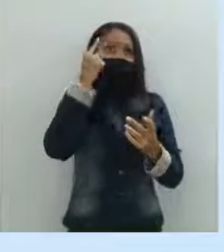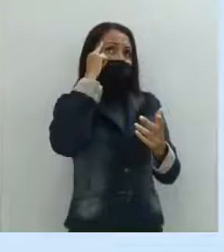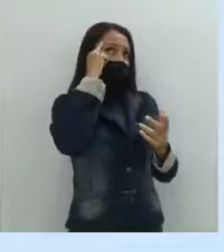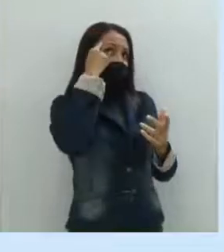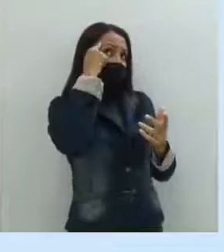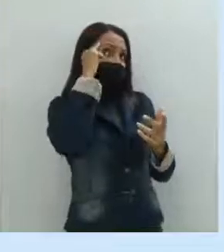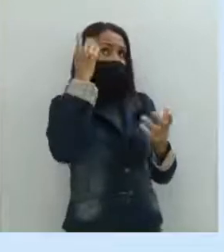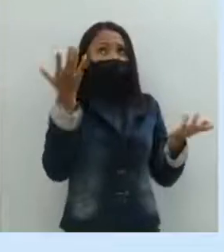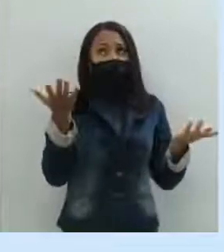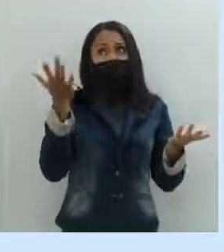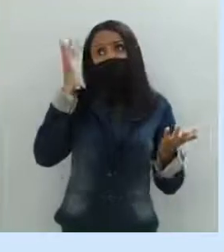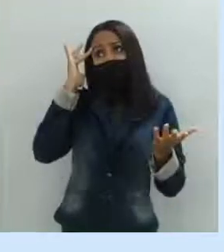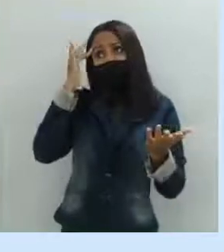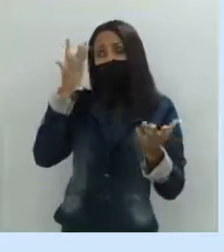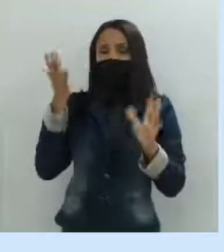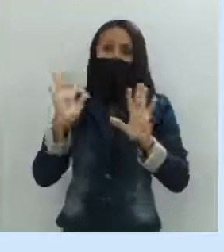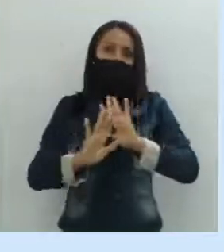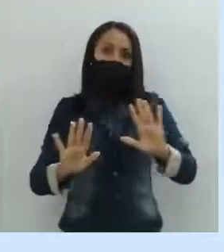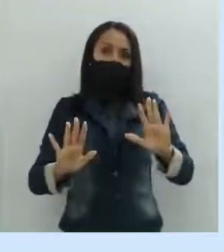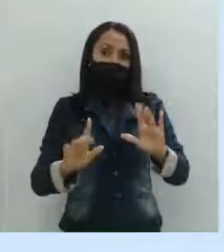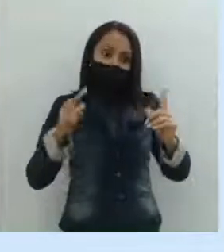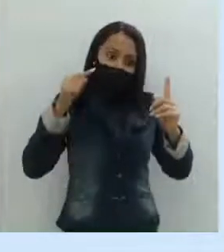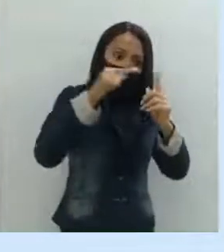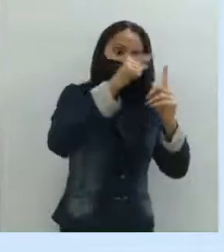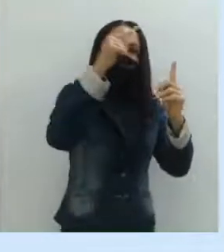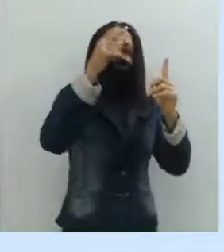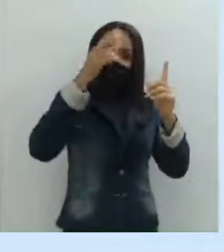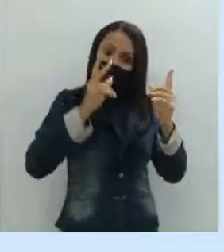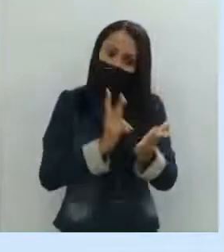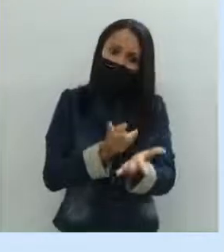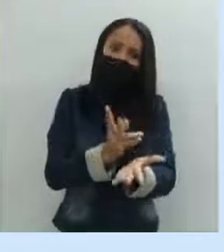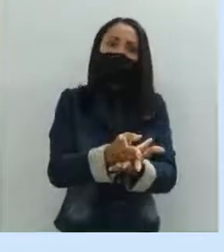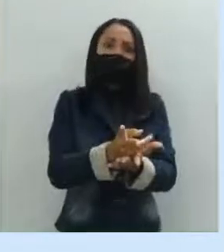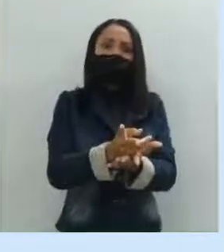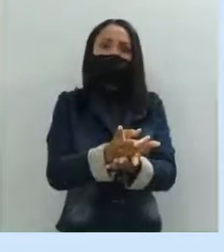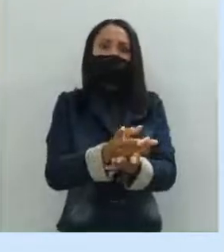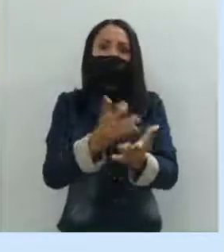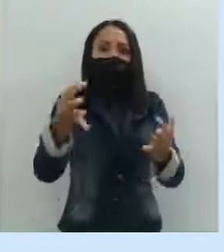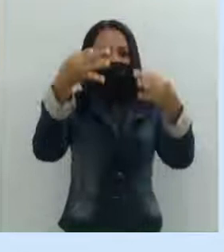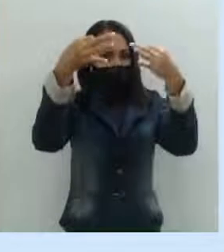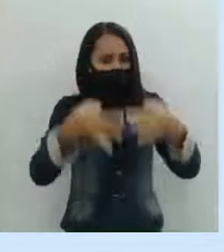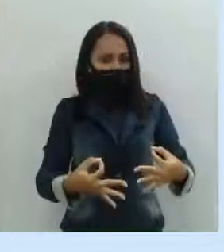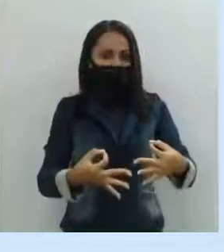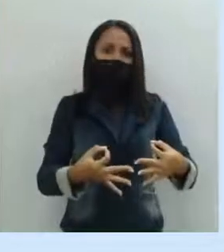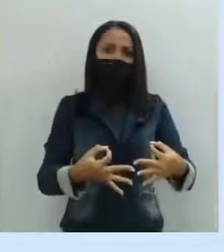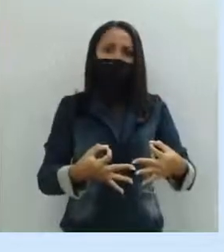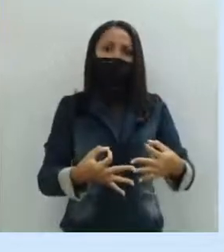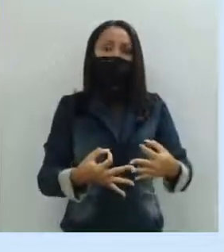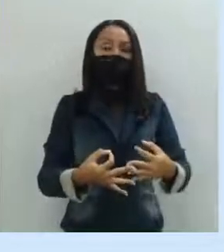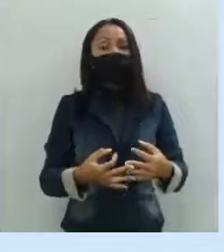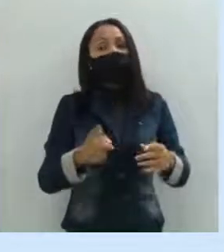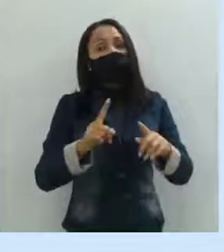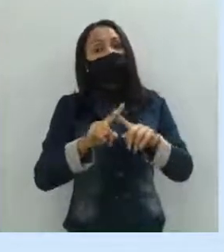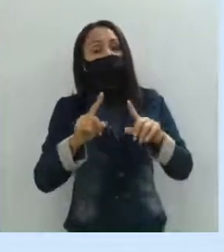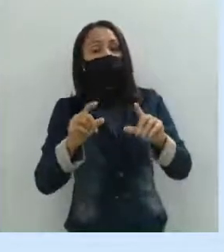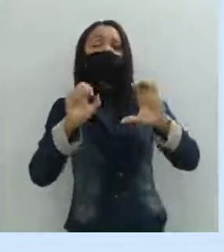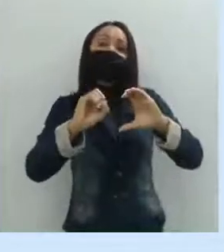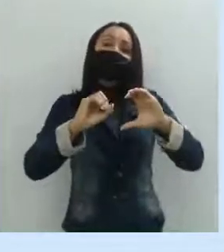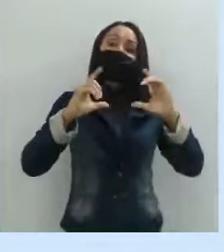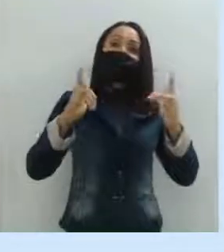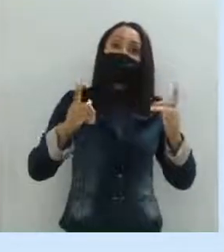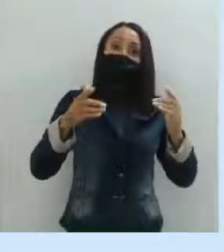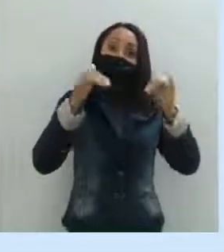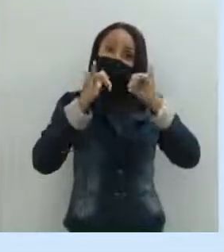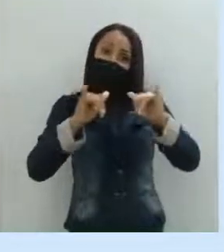eu vejo. Lembrar de ser objetivo, ser impessoal. Agora, claro que em uma